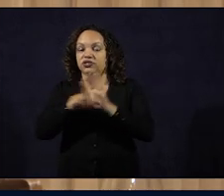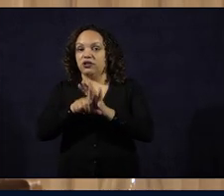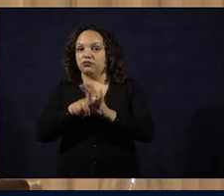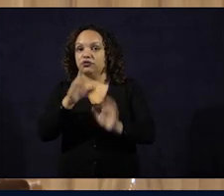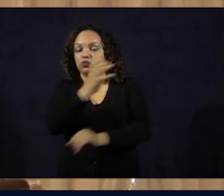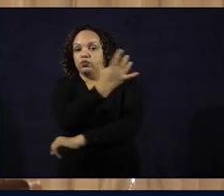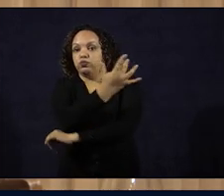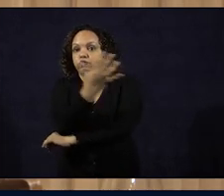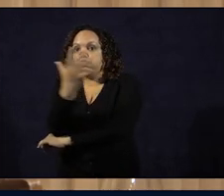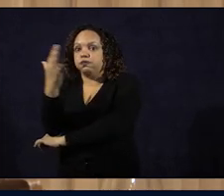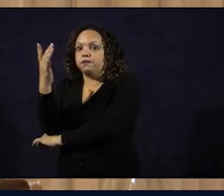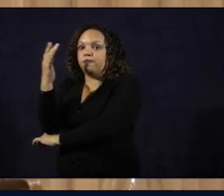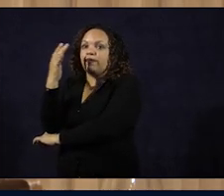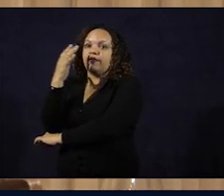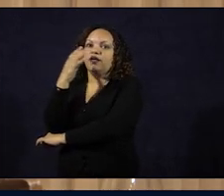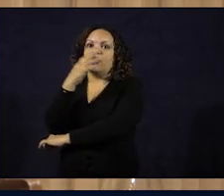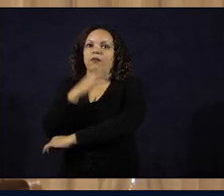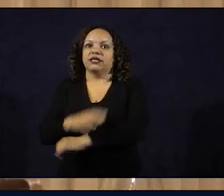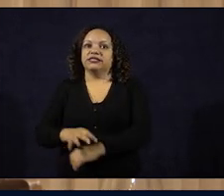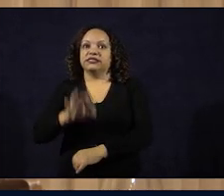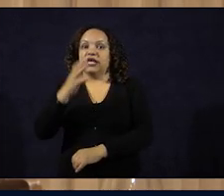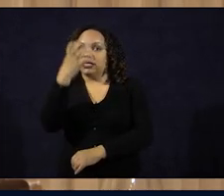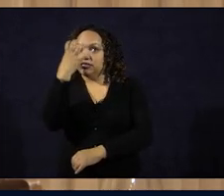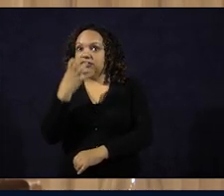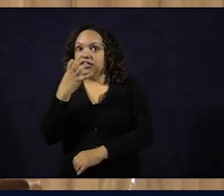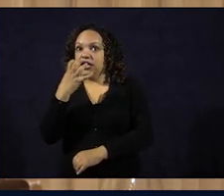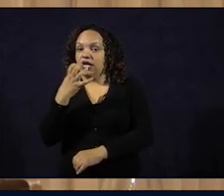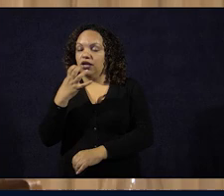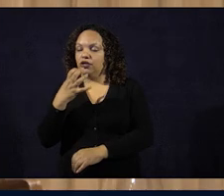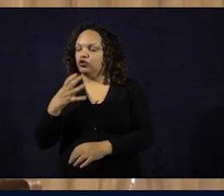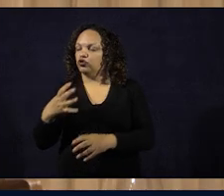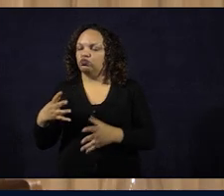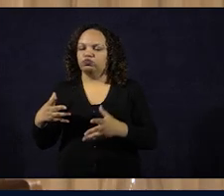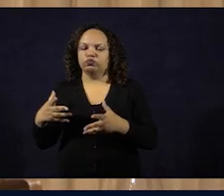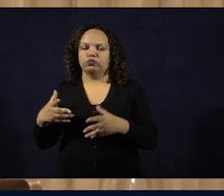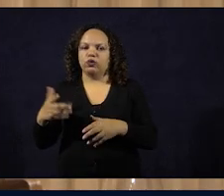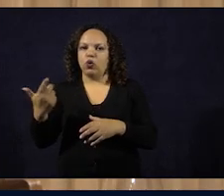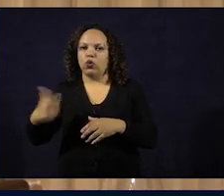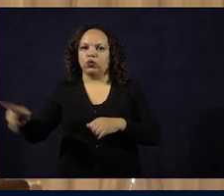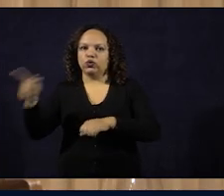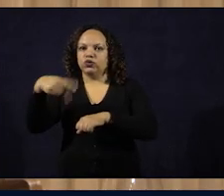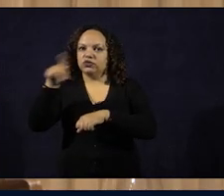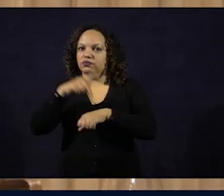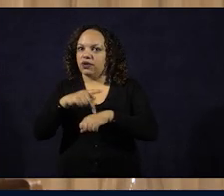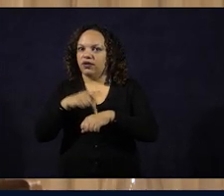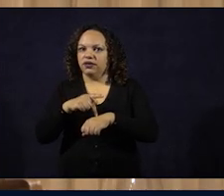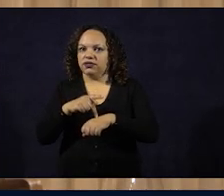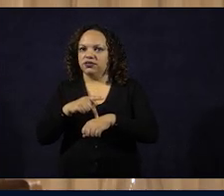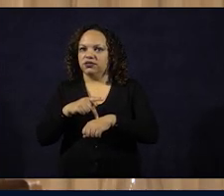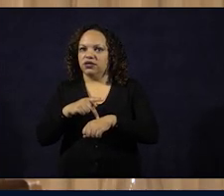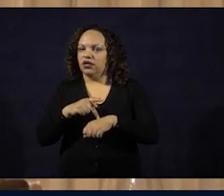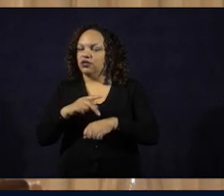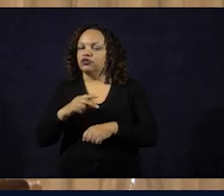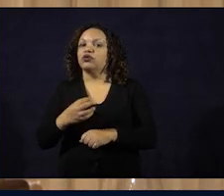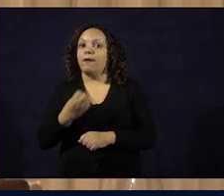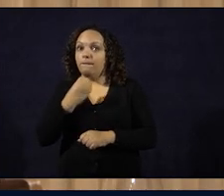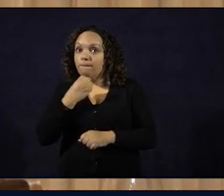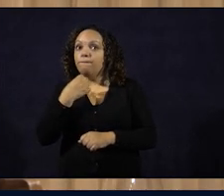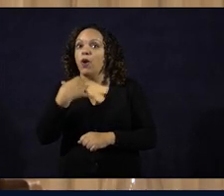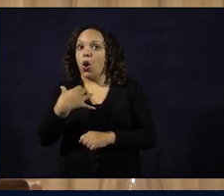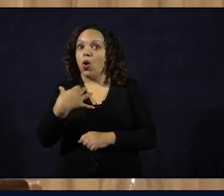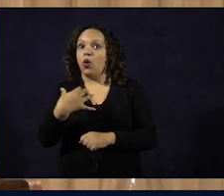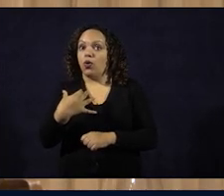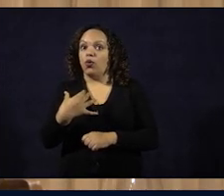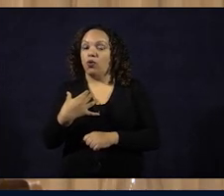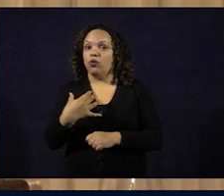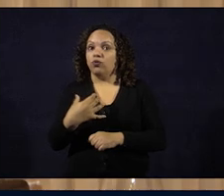que é a mais rígida entre os países desenvolvidos, entre os países produtores. Isso não é um ponto negativo, isso é um ponto